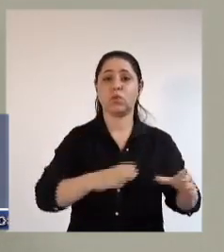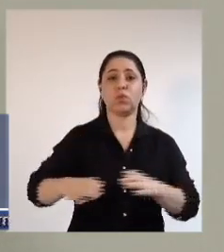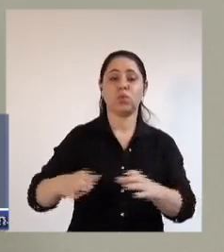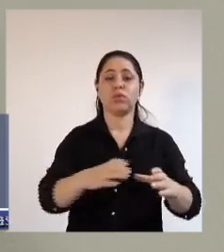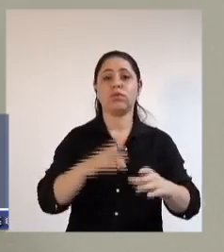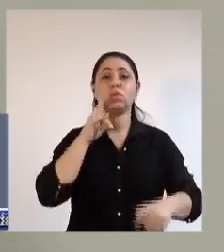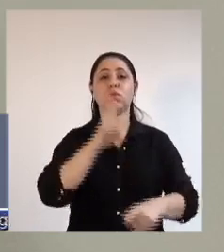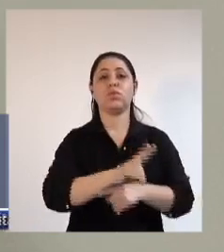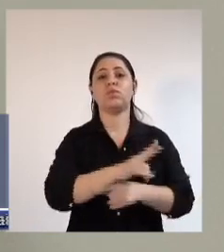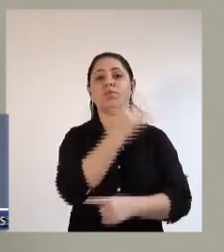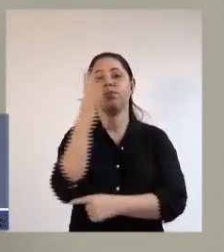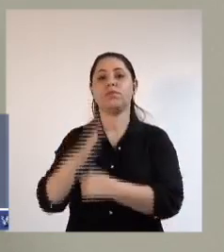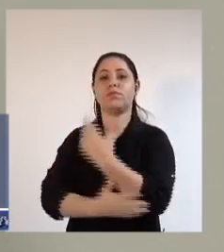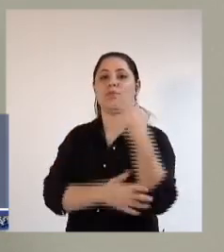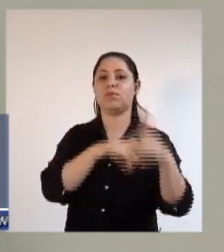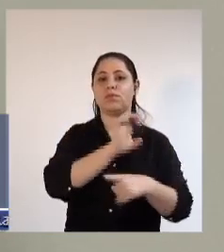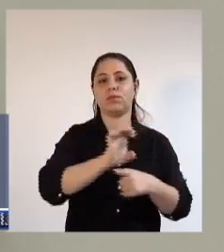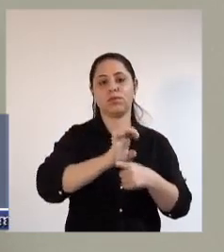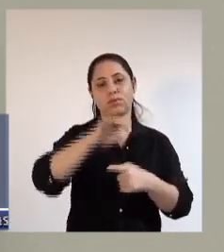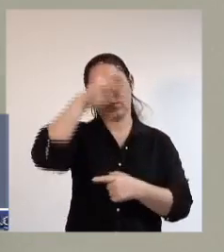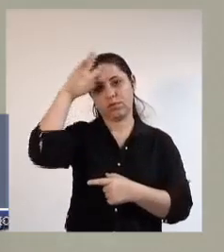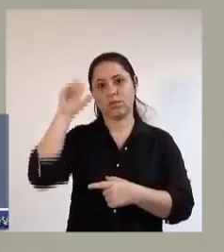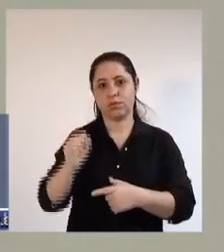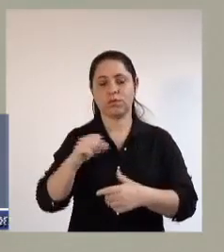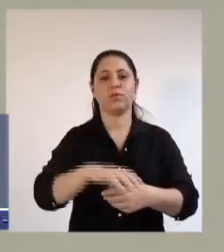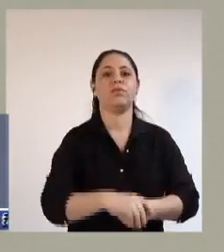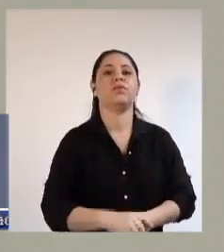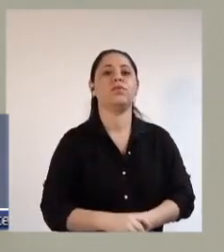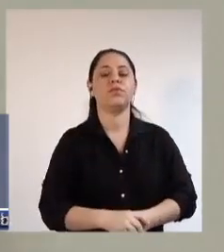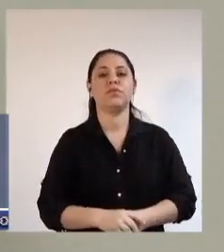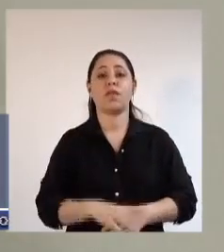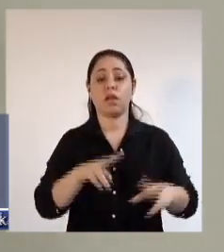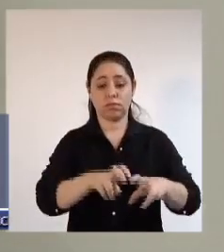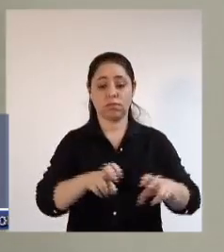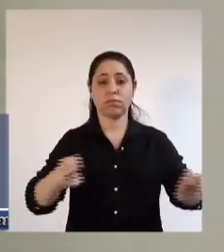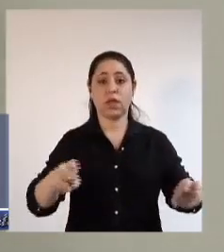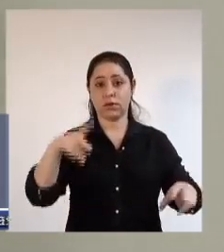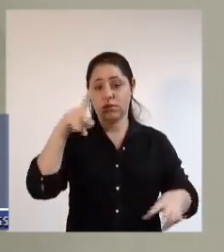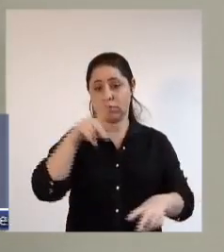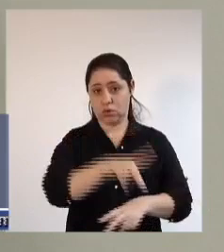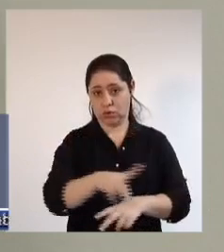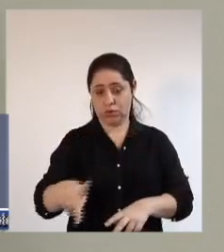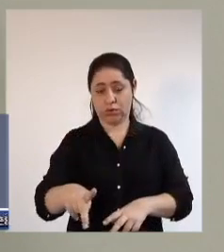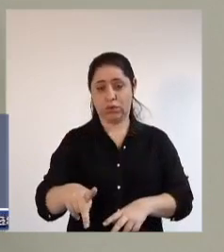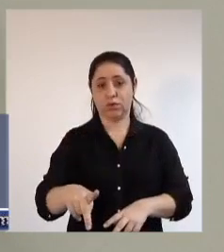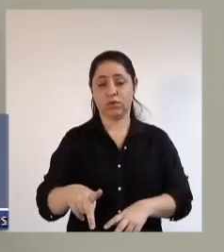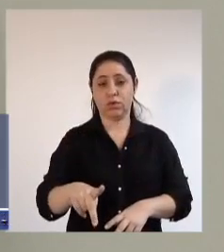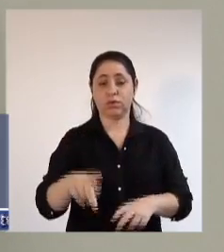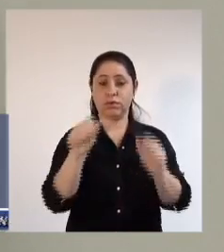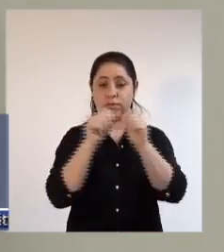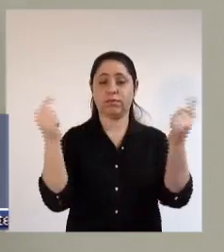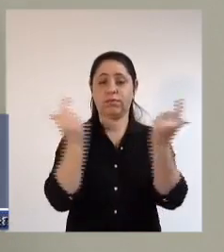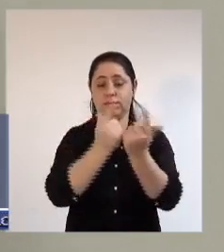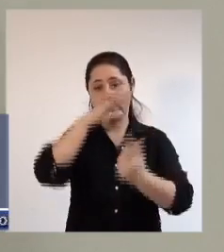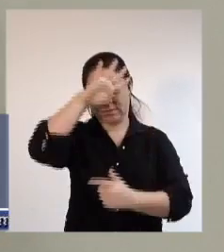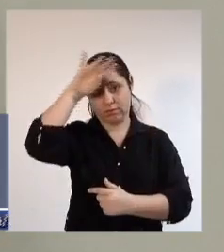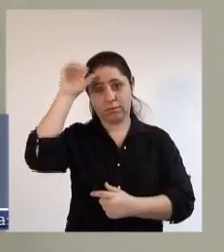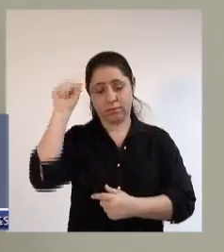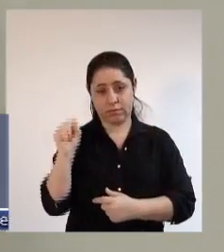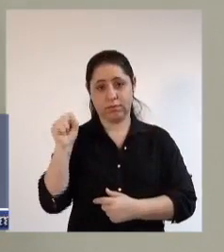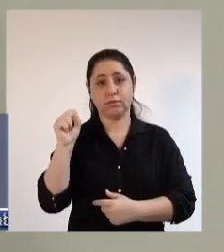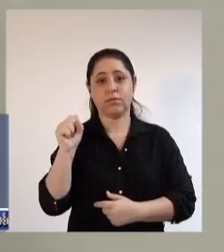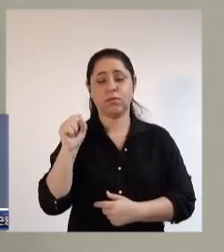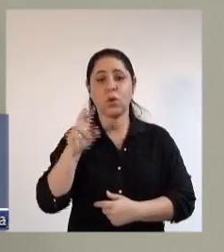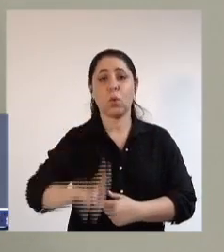de conservação ambiental do estado de mato grosso do sul a mesa diretora da assembléia legislativa do estado de mato grosso do sul